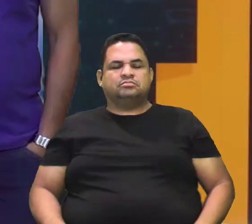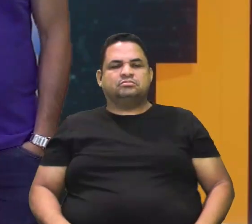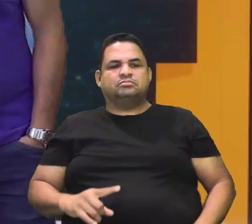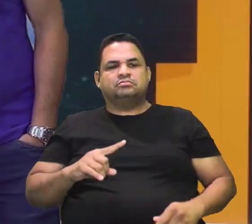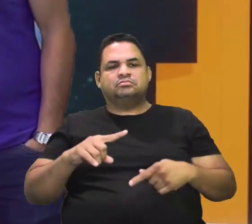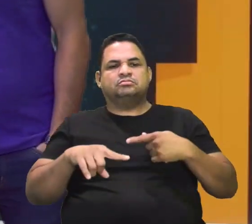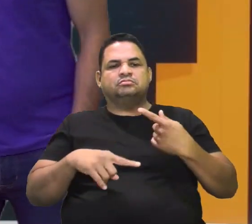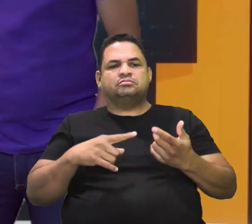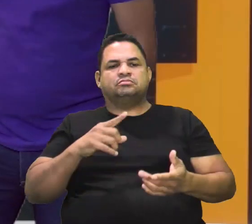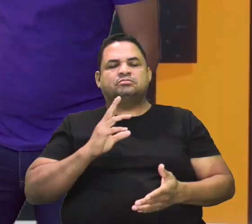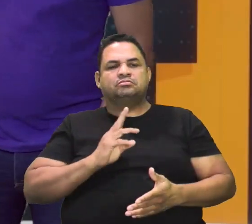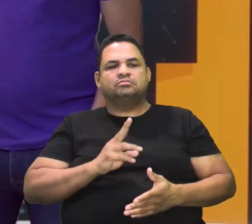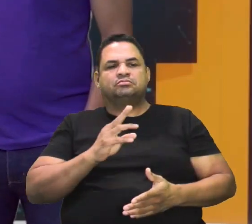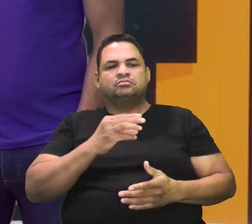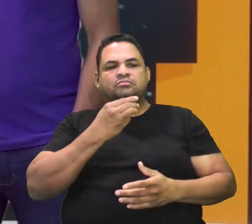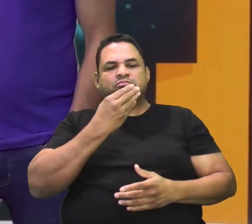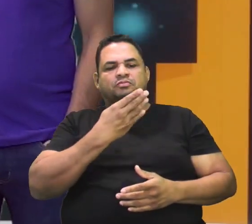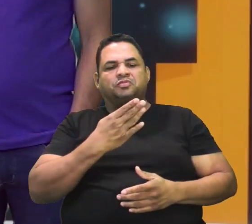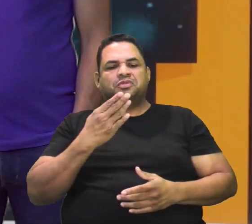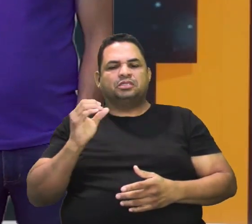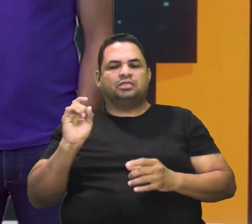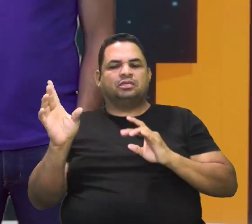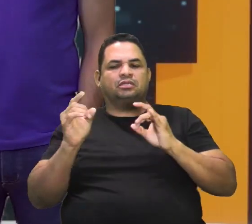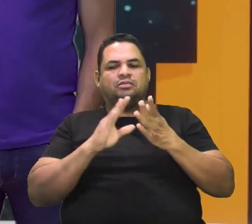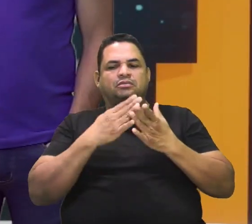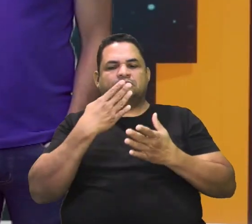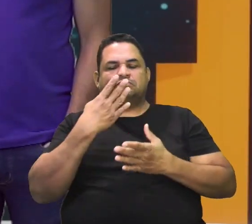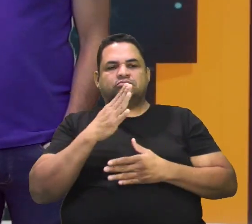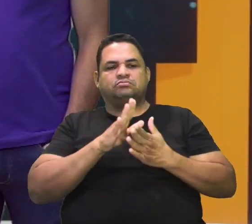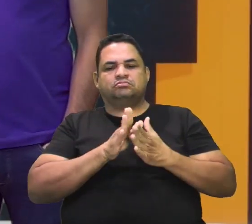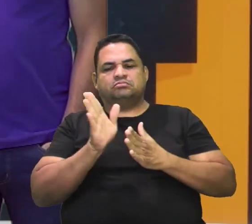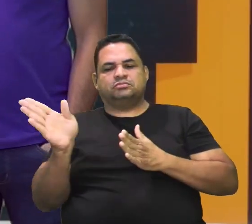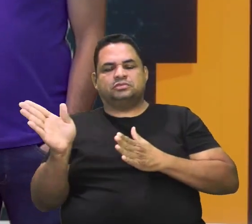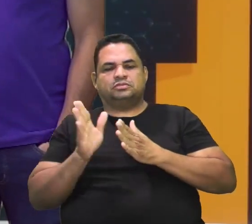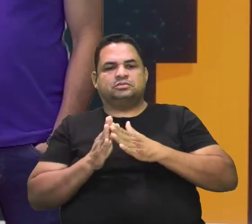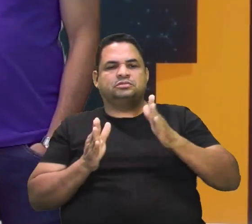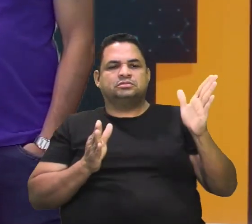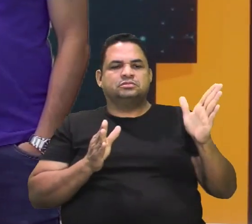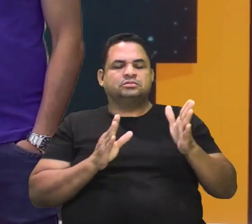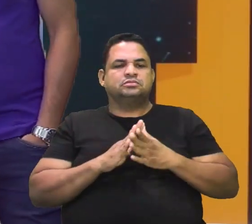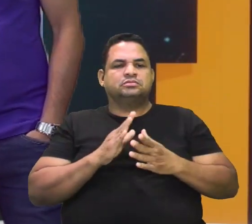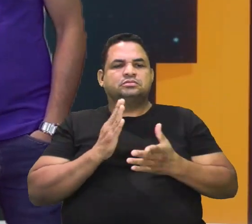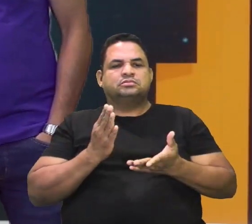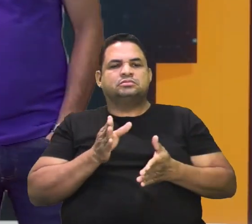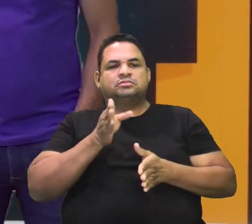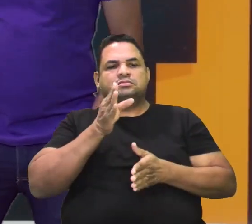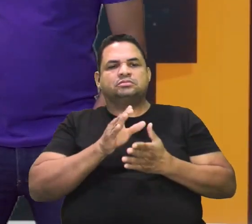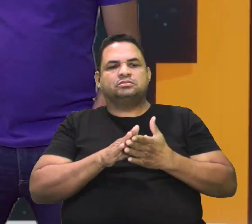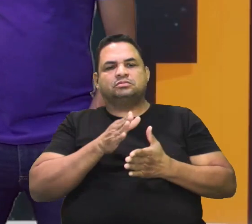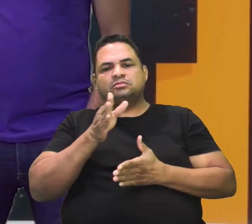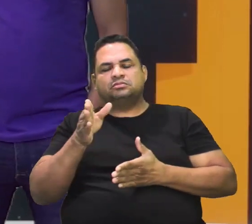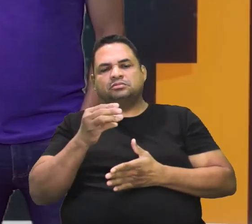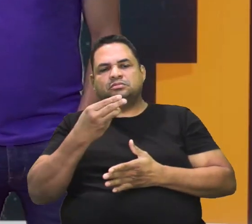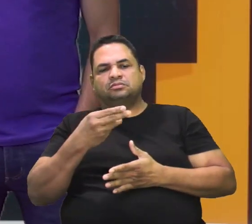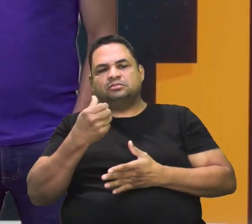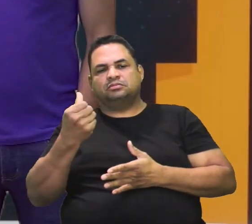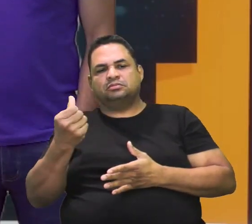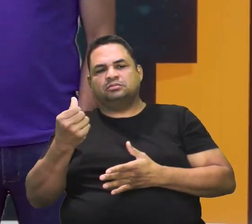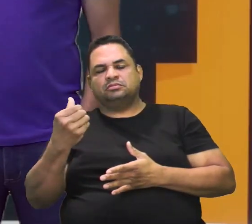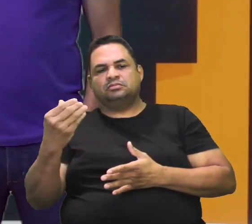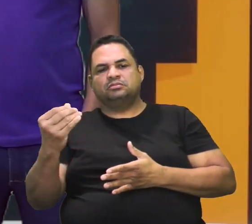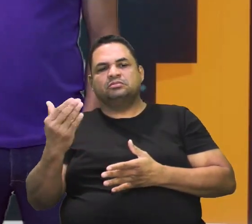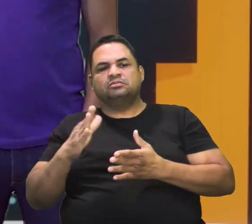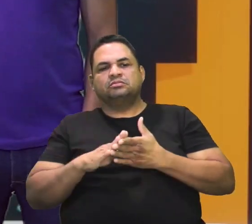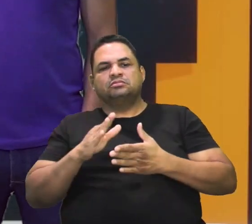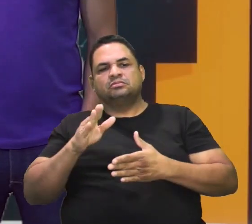e dali para frente segue de 4 em 4 metros, né? Para a direita e para a esquerda. Se a gente achou que a seguinte já é 3,60 para o